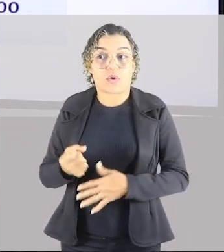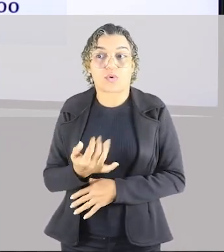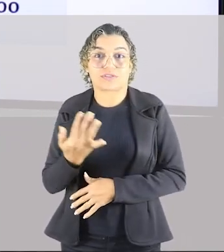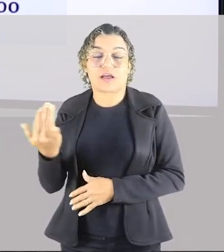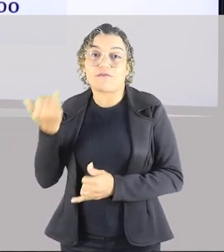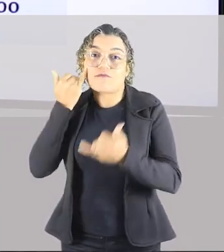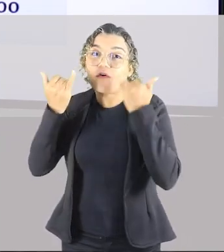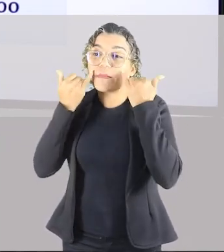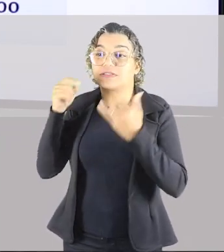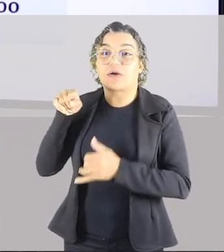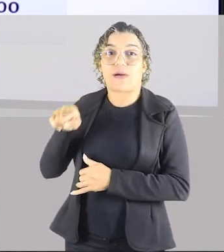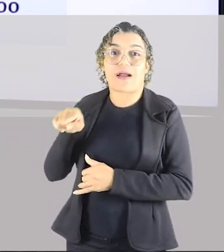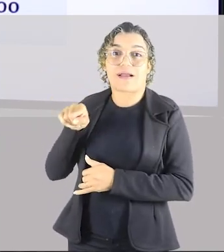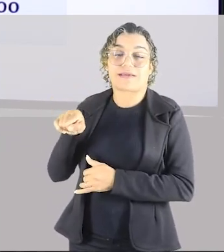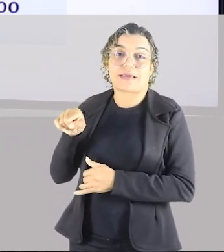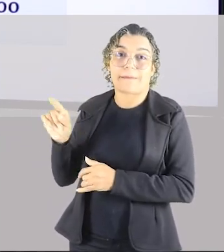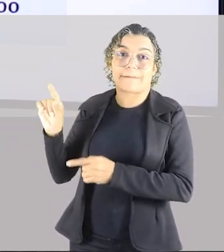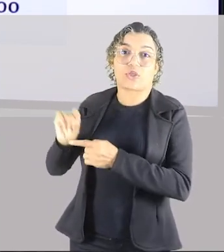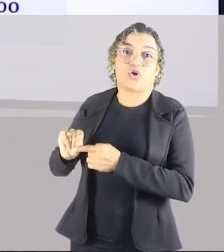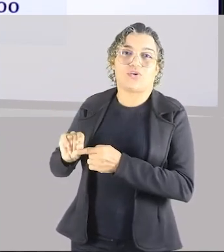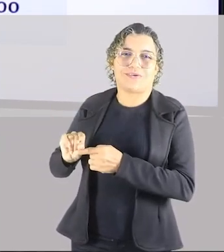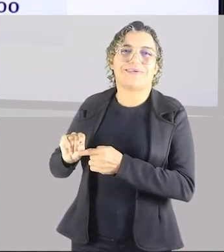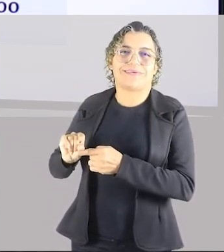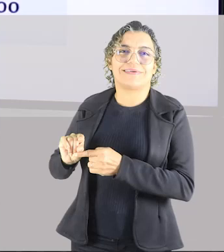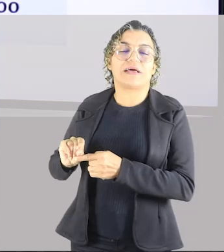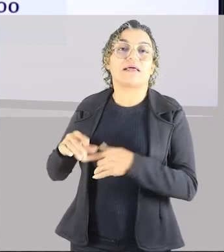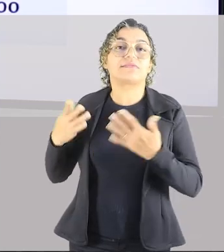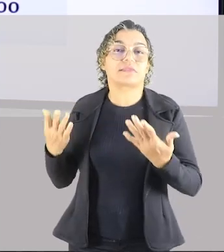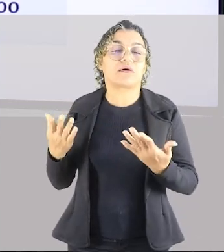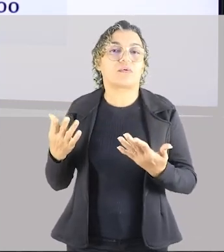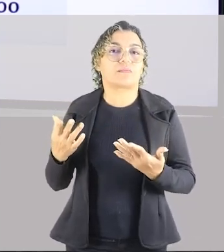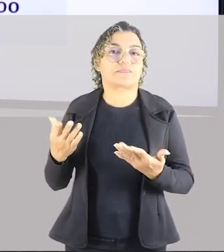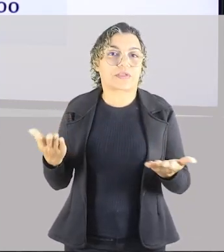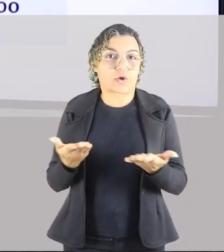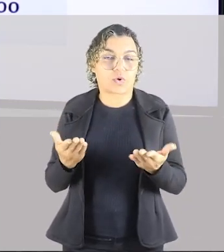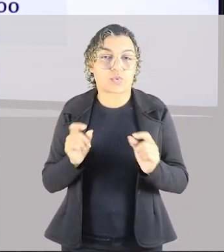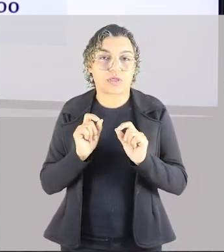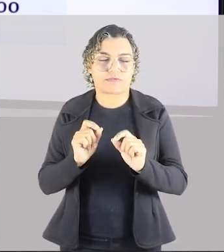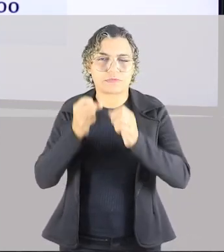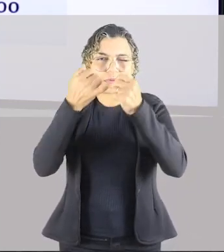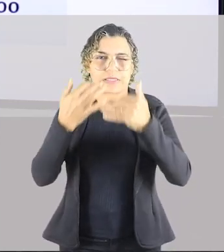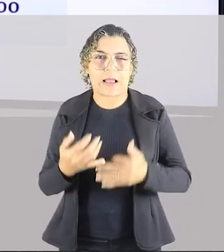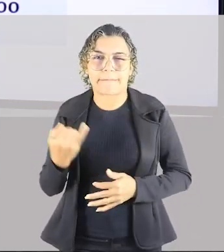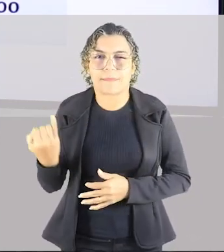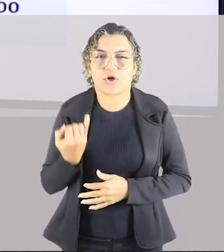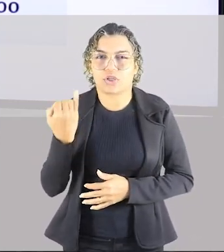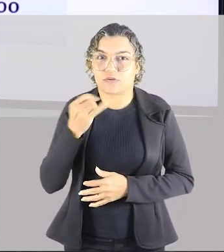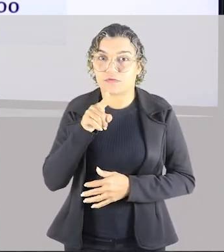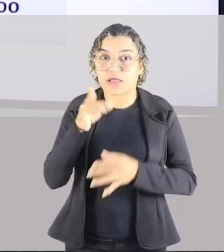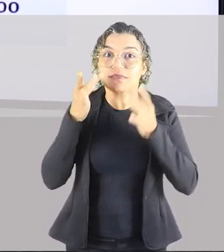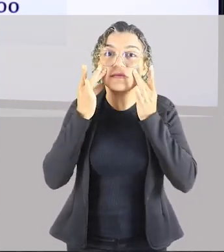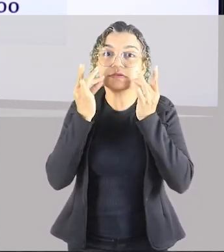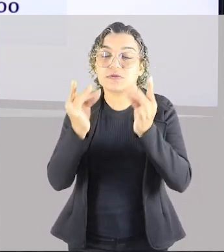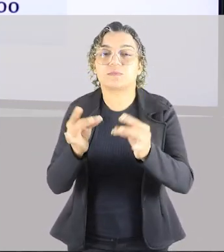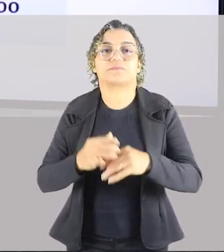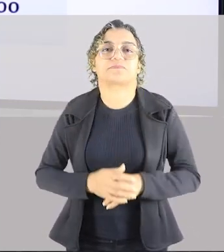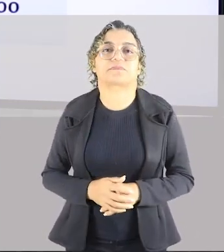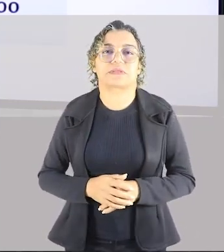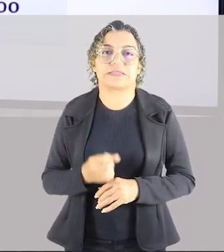de informações, de detalhes diminui. Ou seja, pega esse gancho agora, importantíssimo.